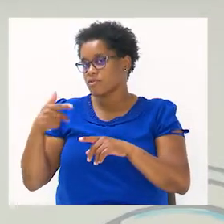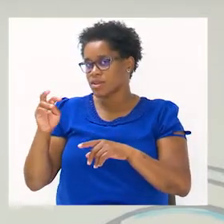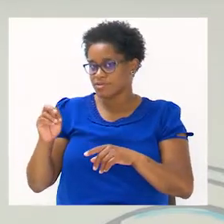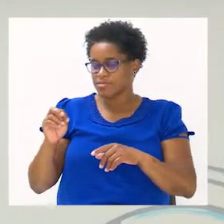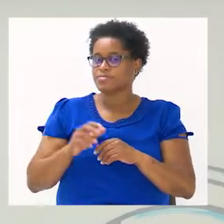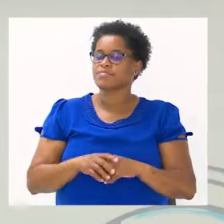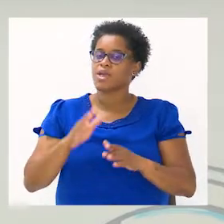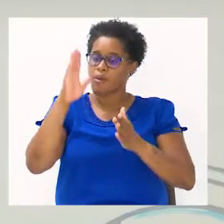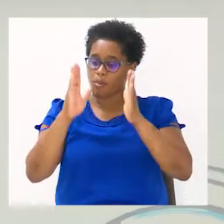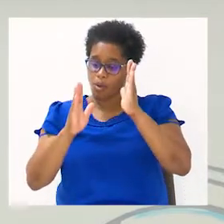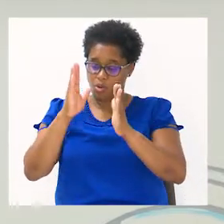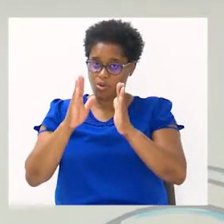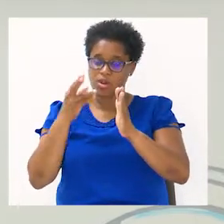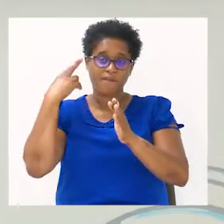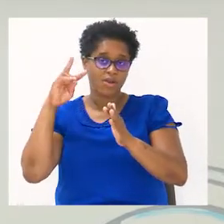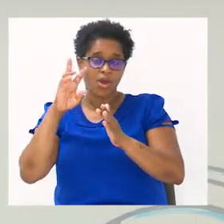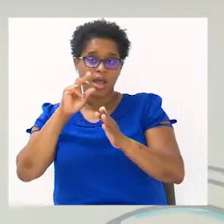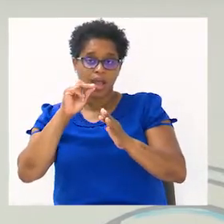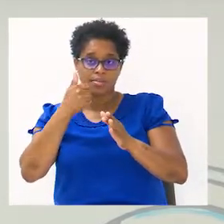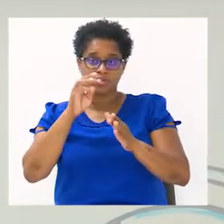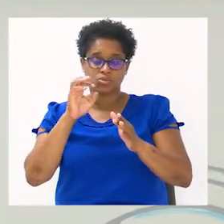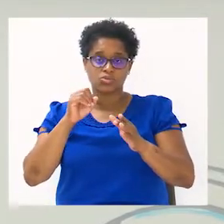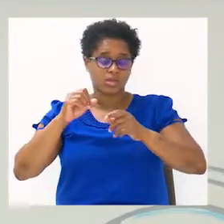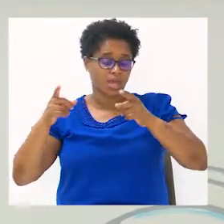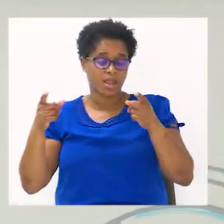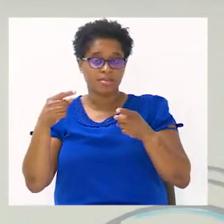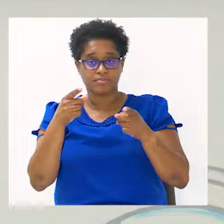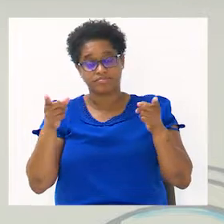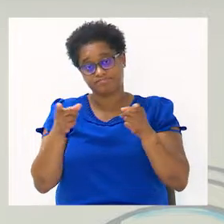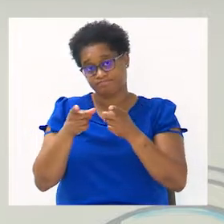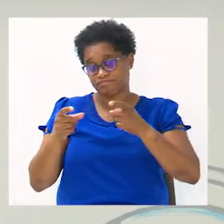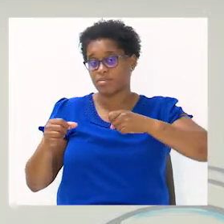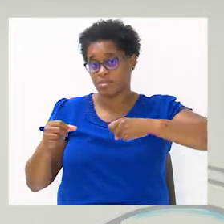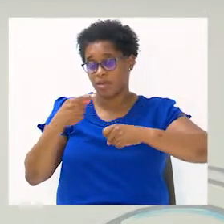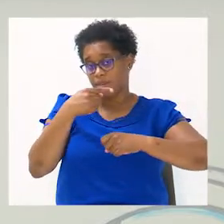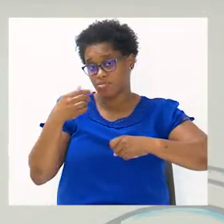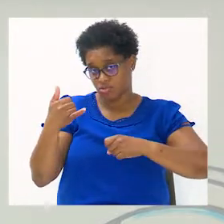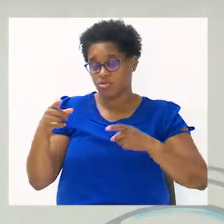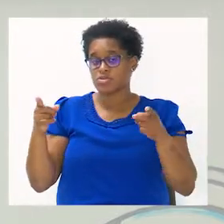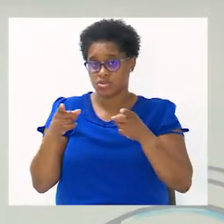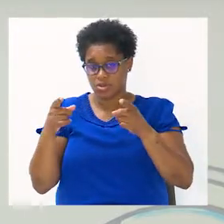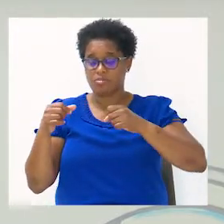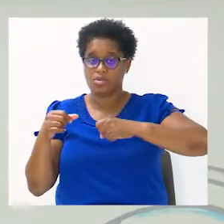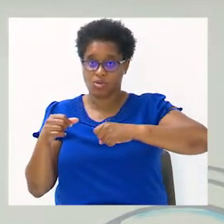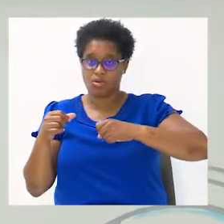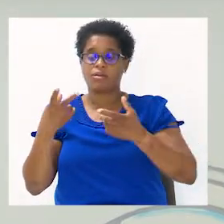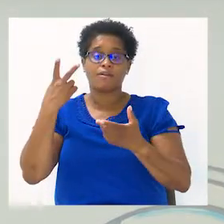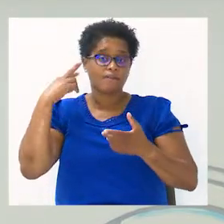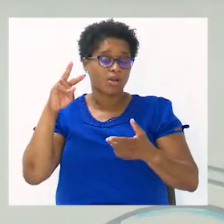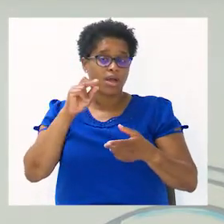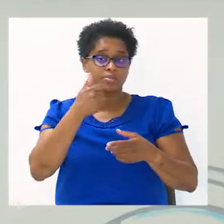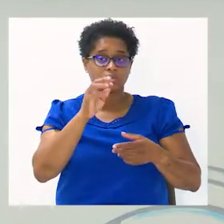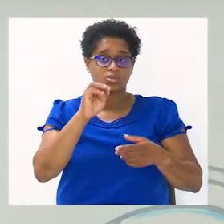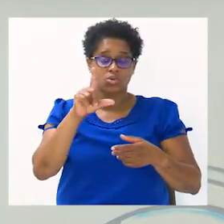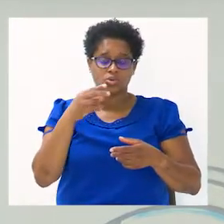4,3. Então, em módulo, em valor absoluto, é aquele que é menor. Menos 2 é menor. Ok? Em valor absoluto,